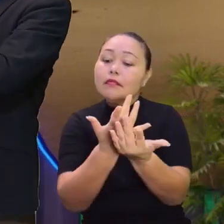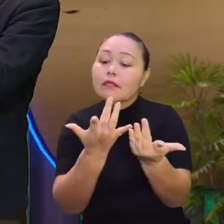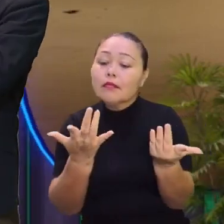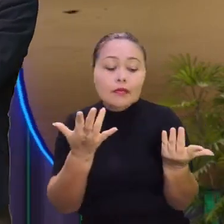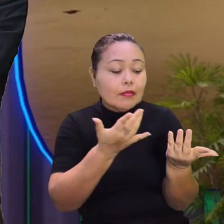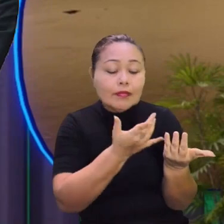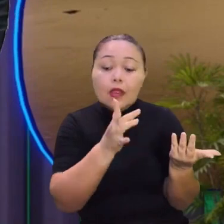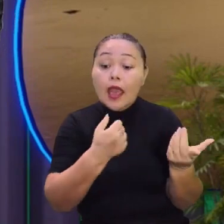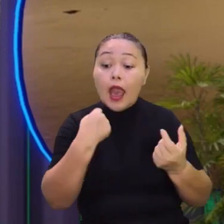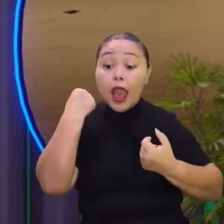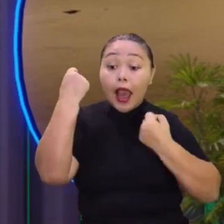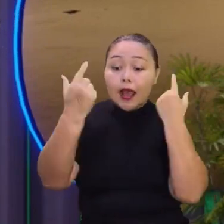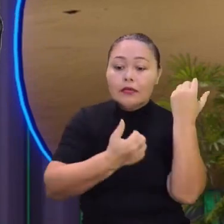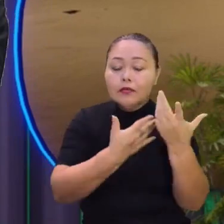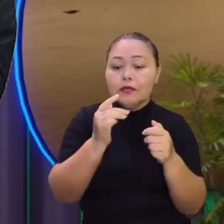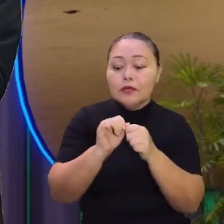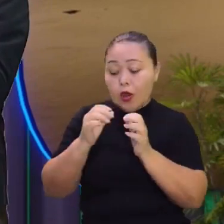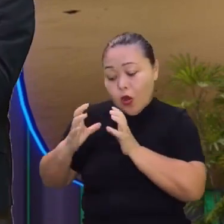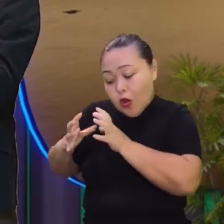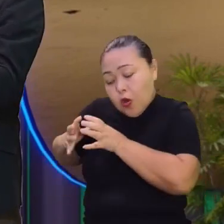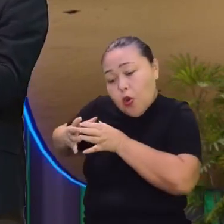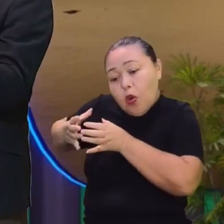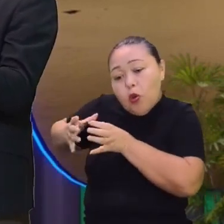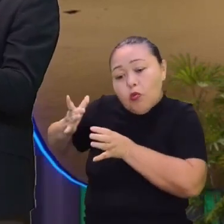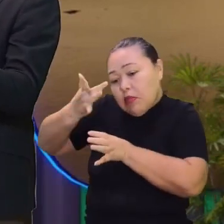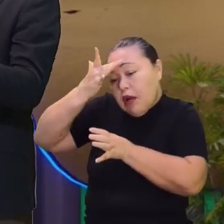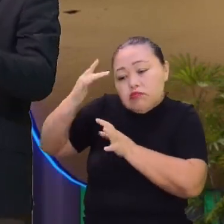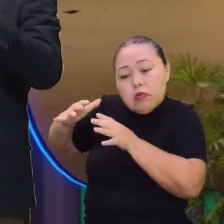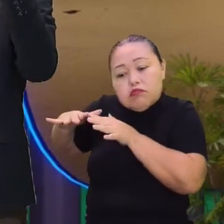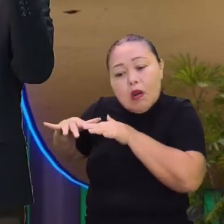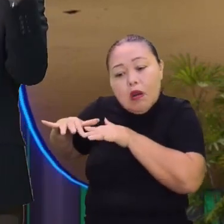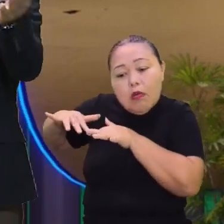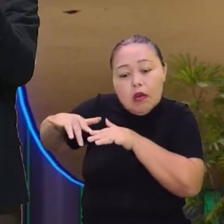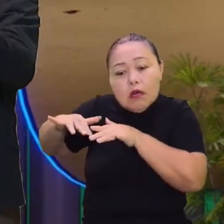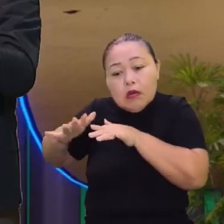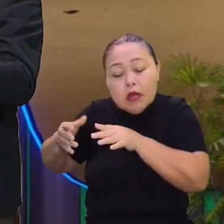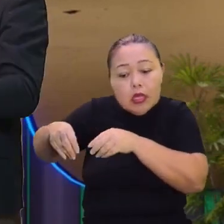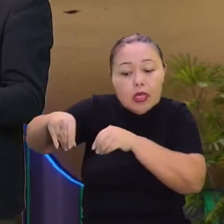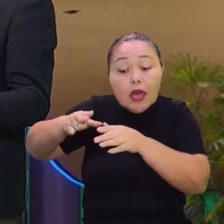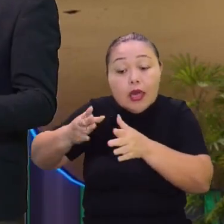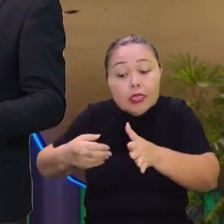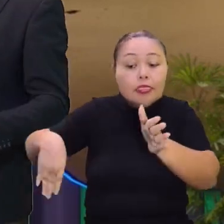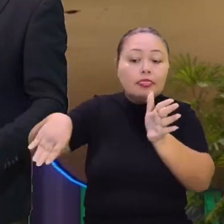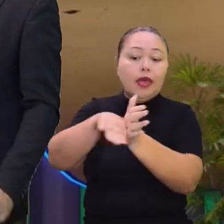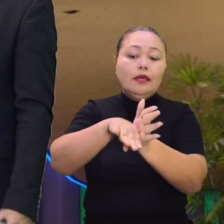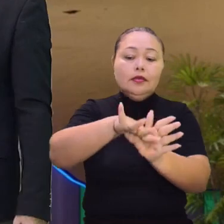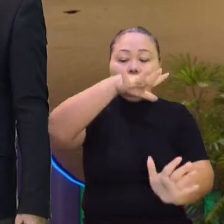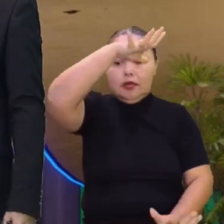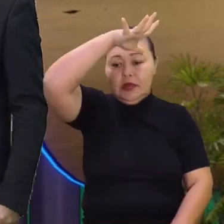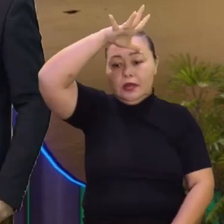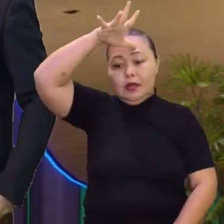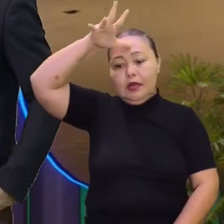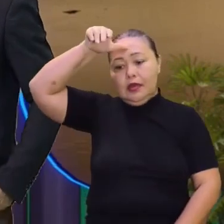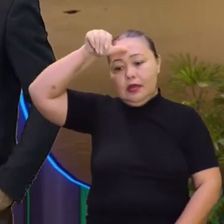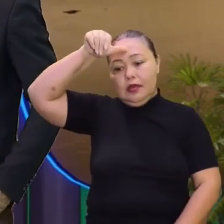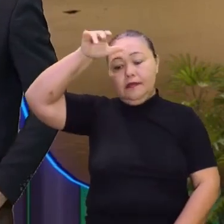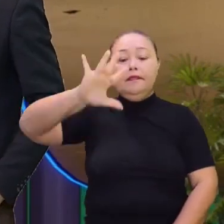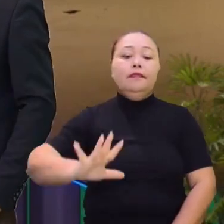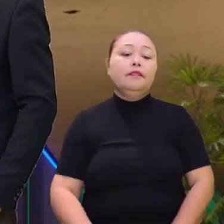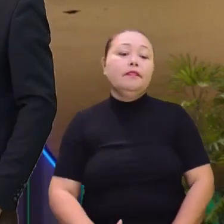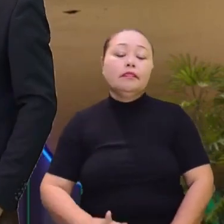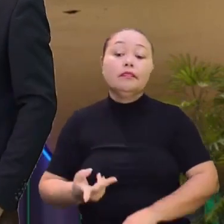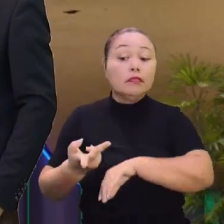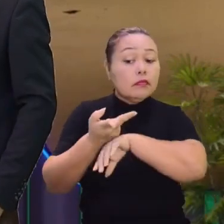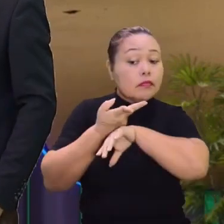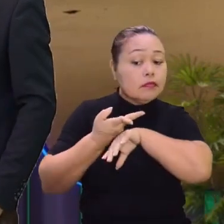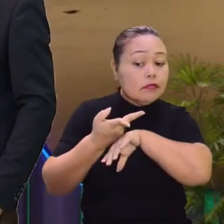especiarias, aquelas expedições vinham adentrando o território. Exatamente. Até chegar aqui na Amazônia. Com certeza. Então, em busca, né,